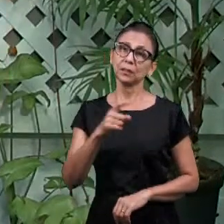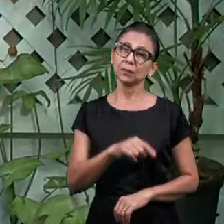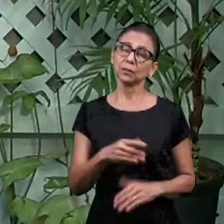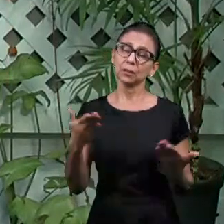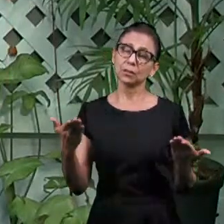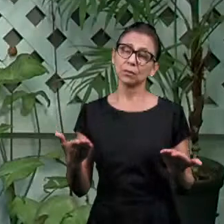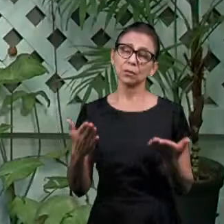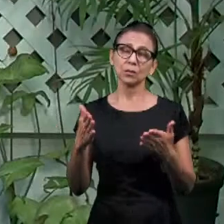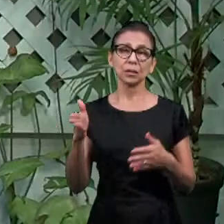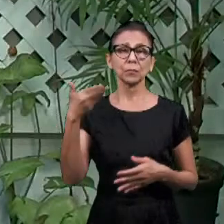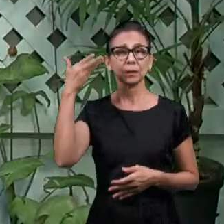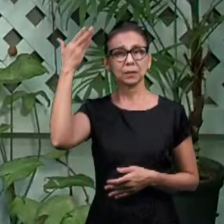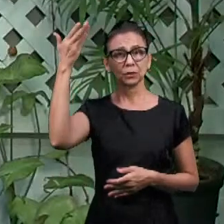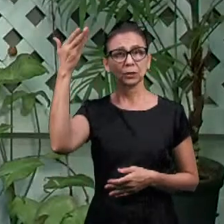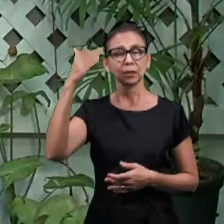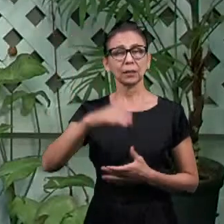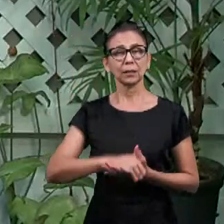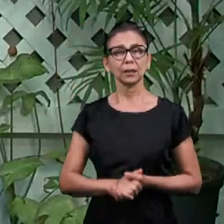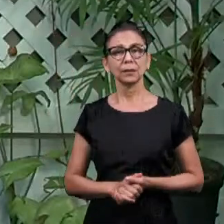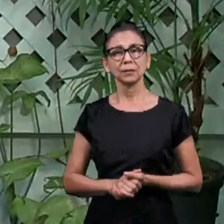aproveitar, no momento também, a